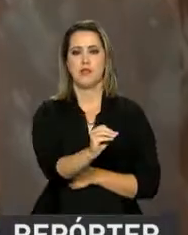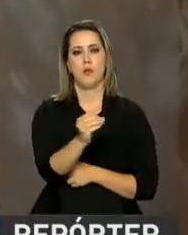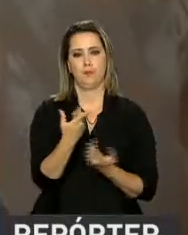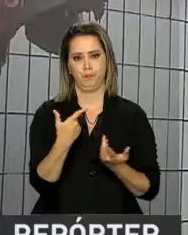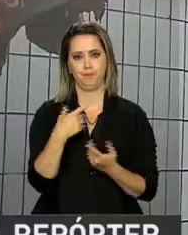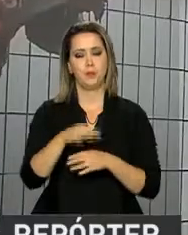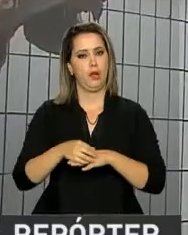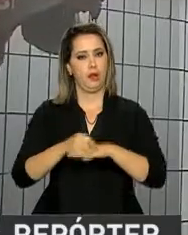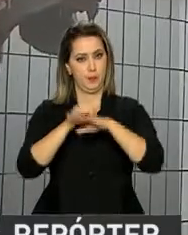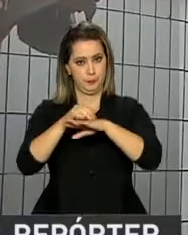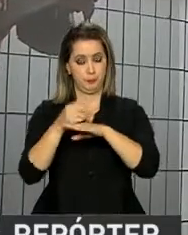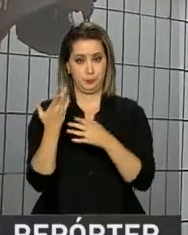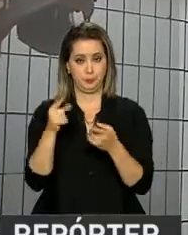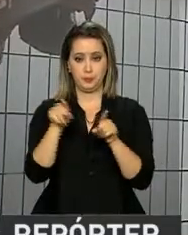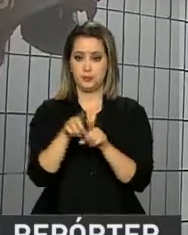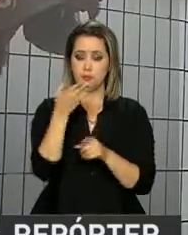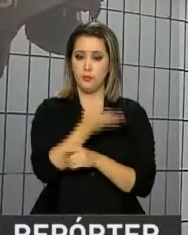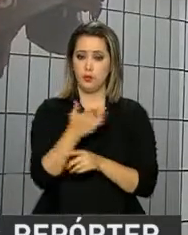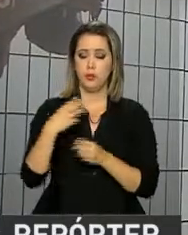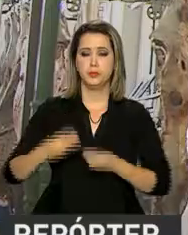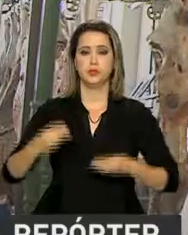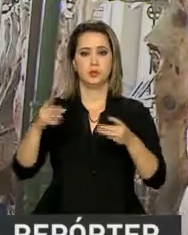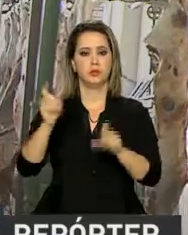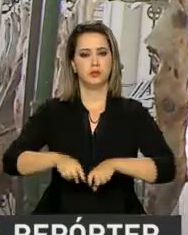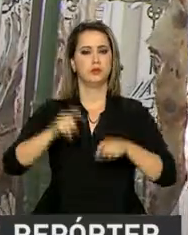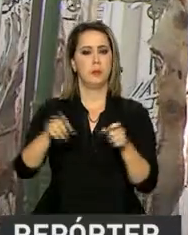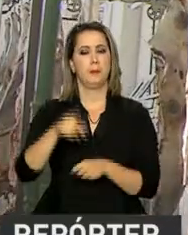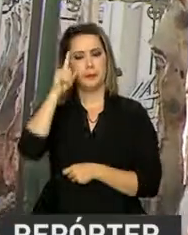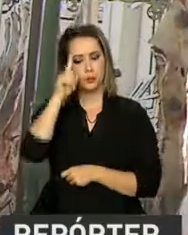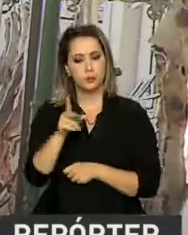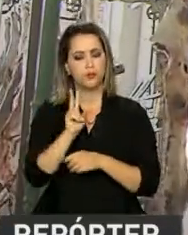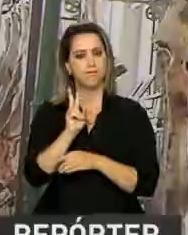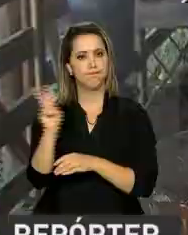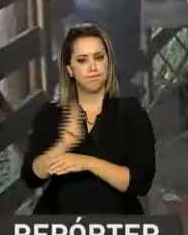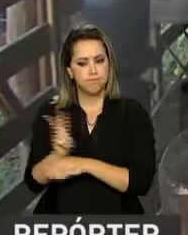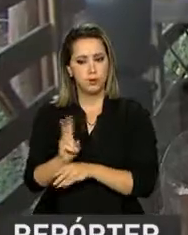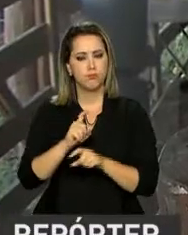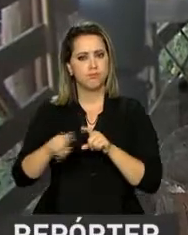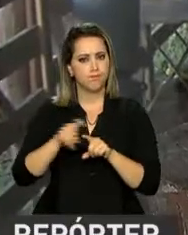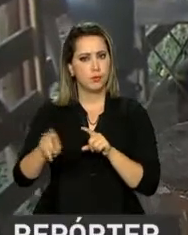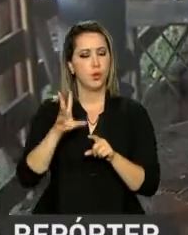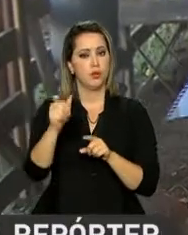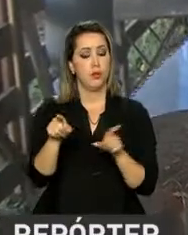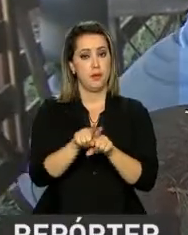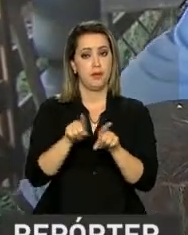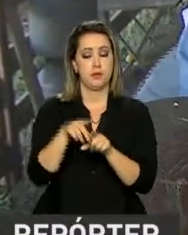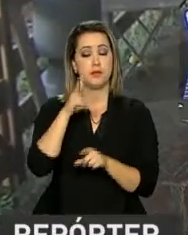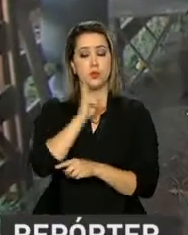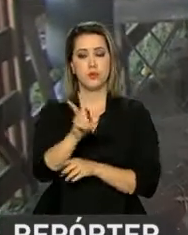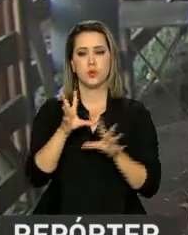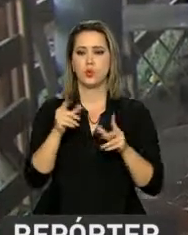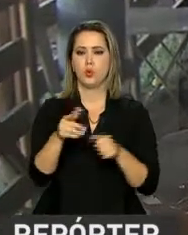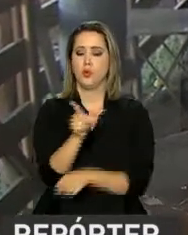aftosa o ministério da agricultura brasileiro determinou auditoria nos frigoríficos envolvidos e também que seja investigada a